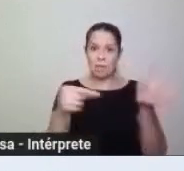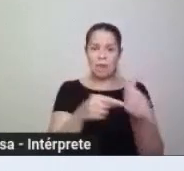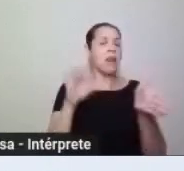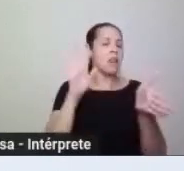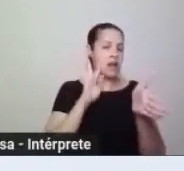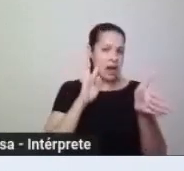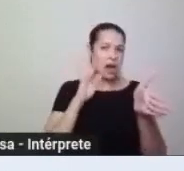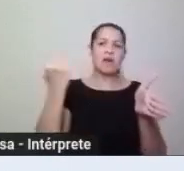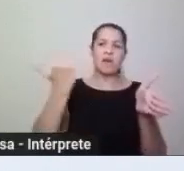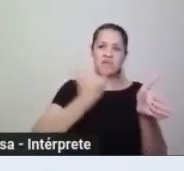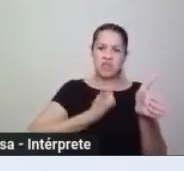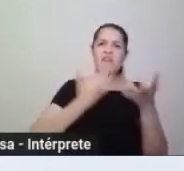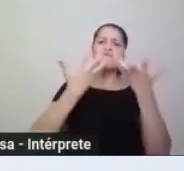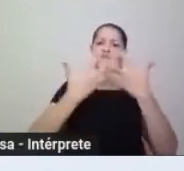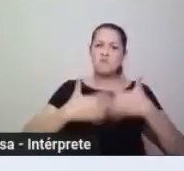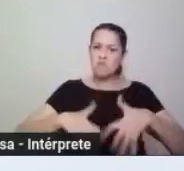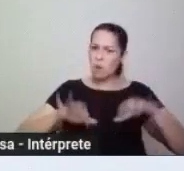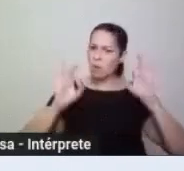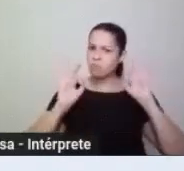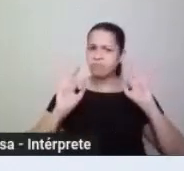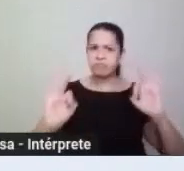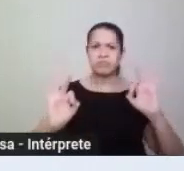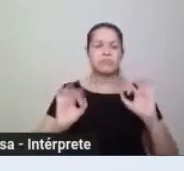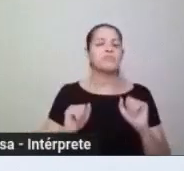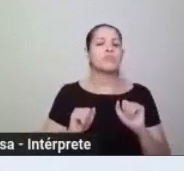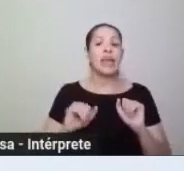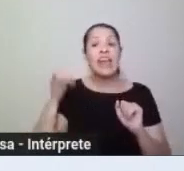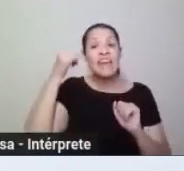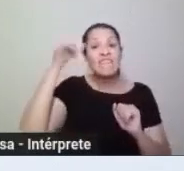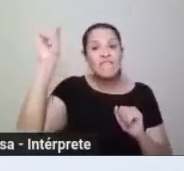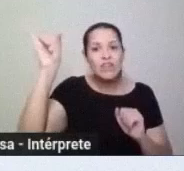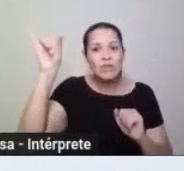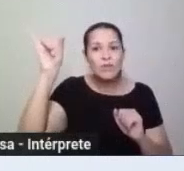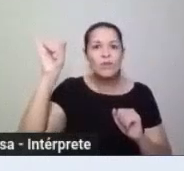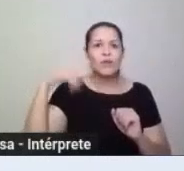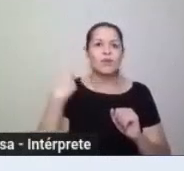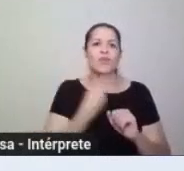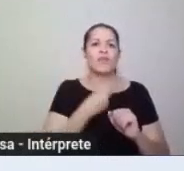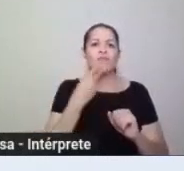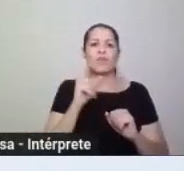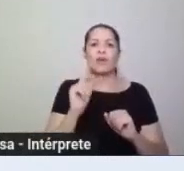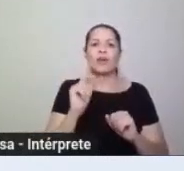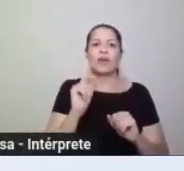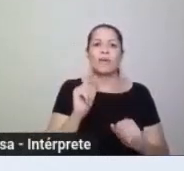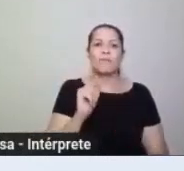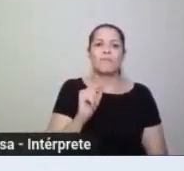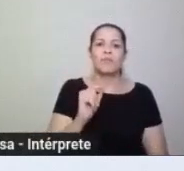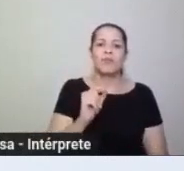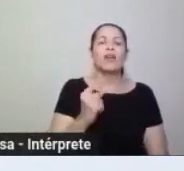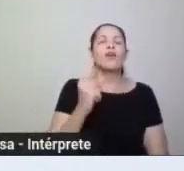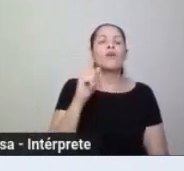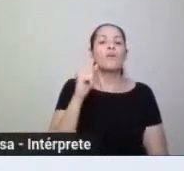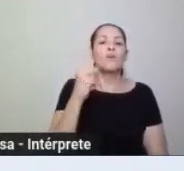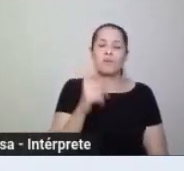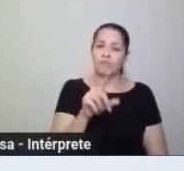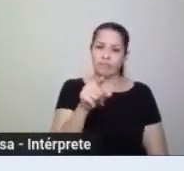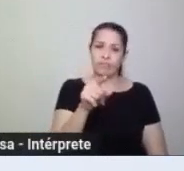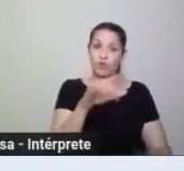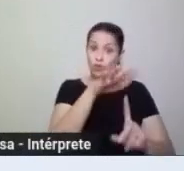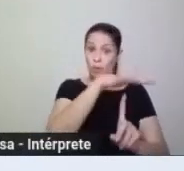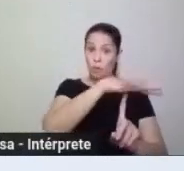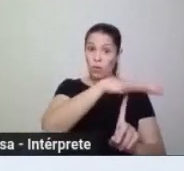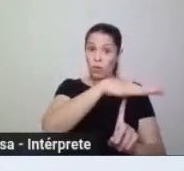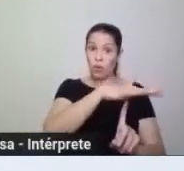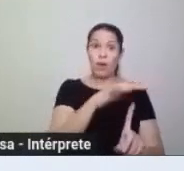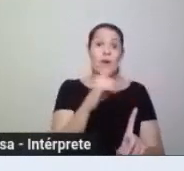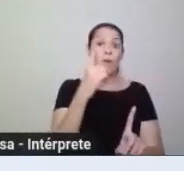sistema funciona. E a gente fala do 1,3 milhão, mas a gente tem que levar em consideração que ele